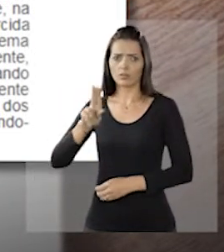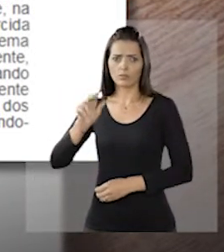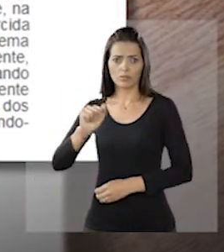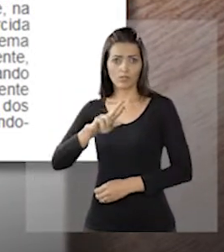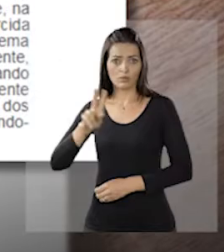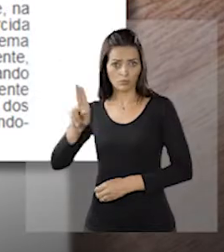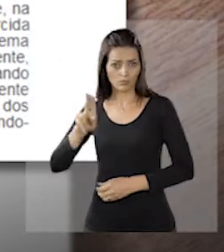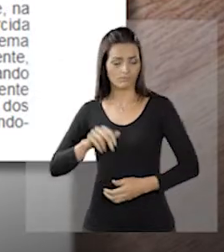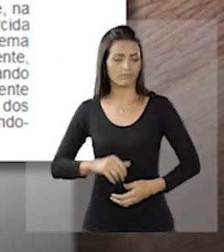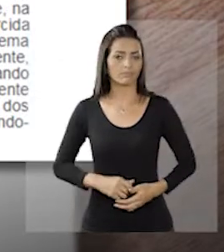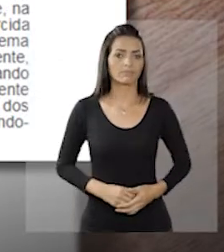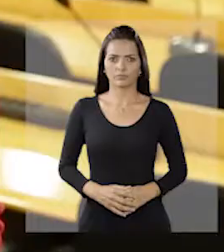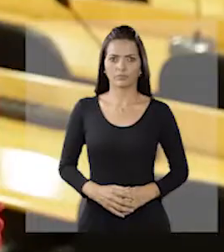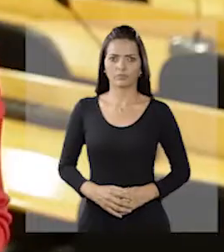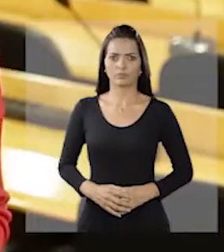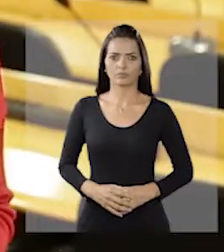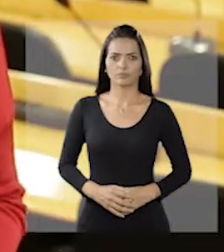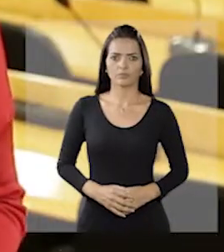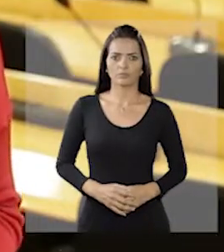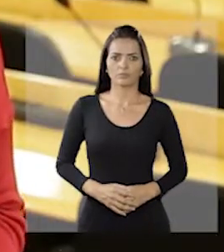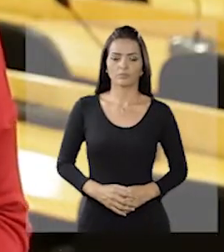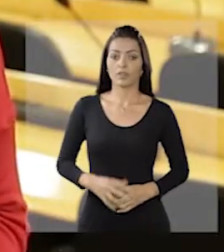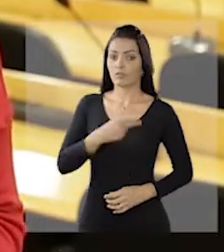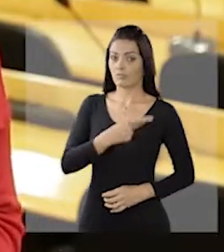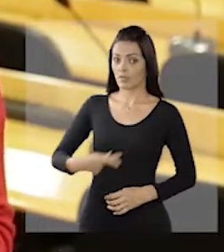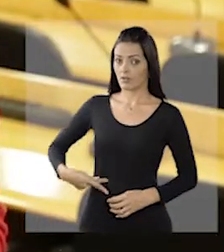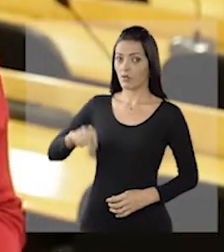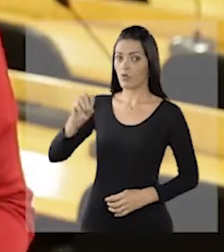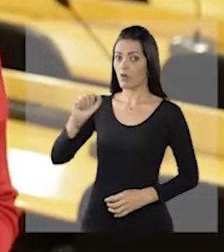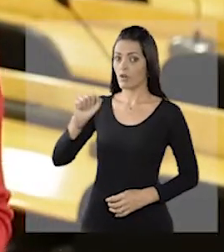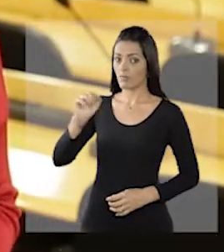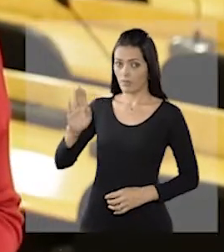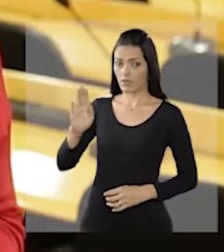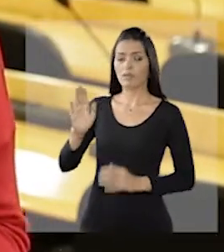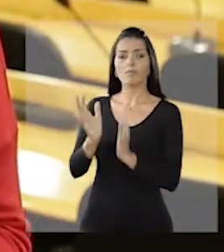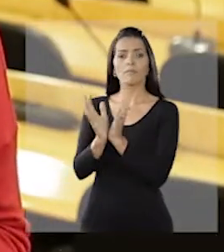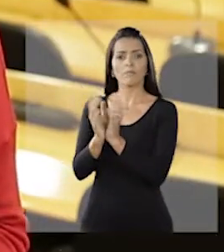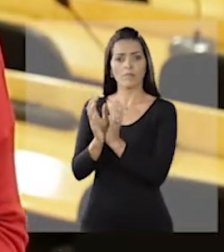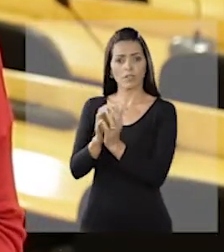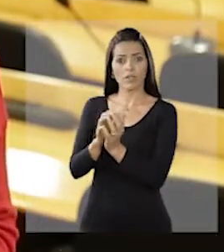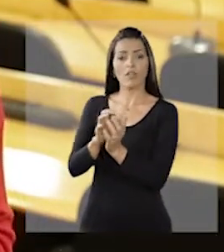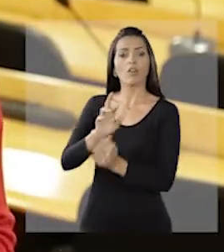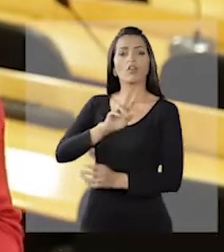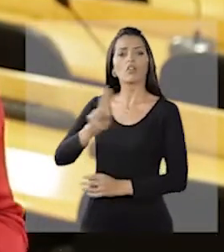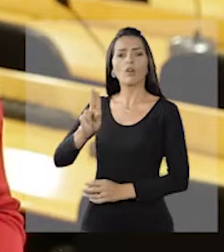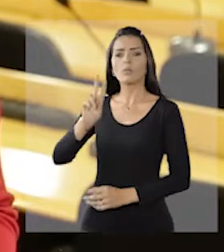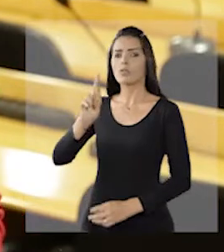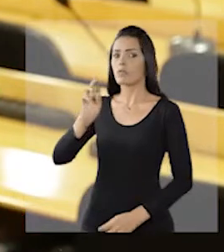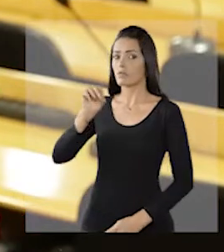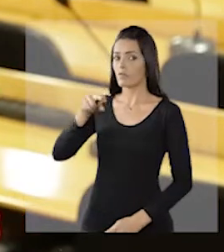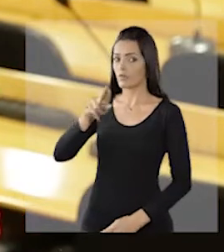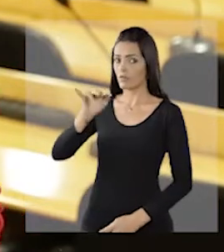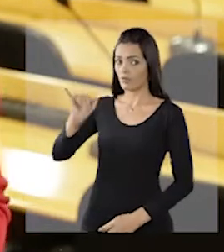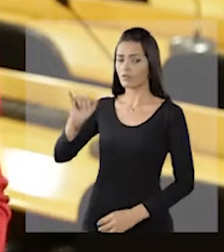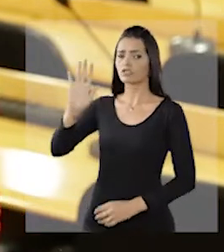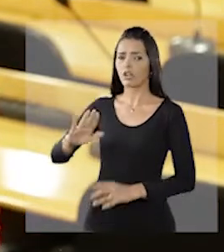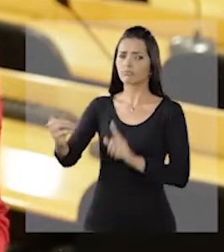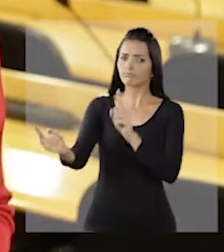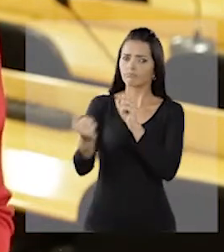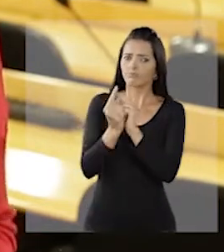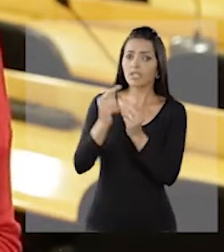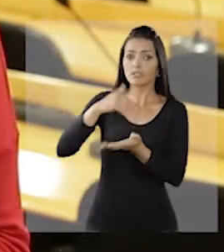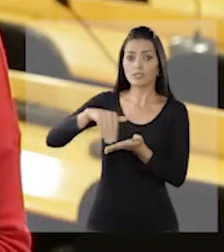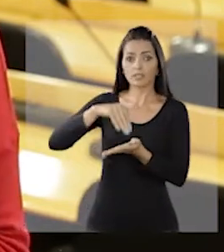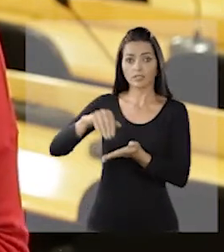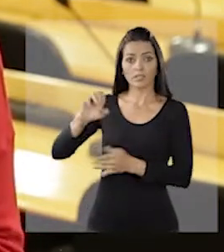atitude da polícia de Caruaru. O presidente da OAB pernambucana, Rony Preus Duarte, já se reuniu com o secretário